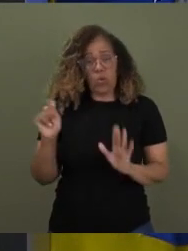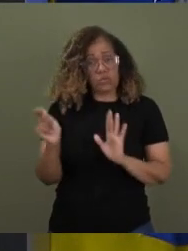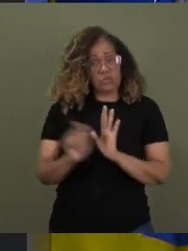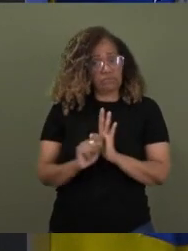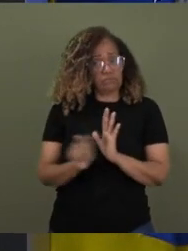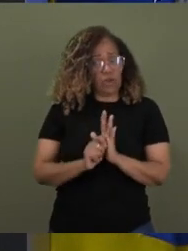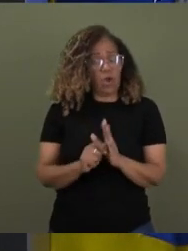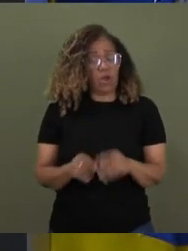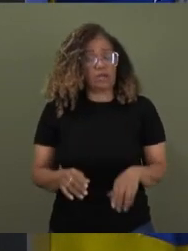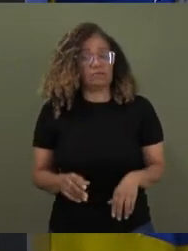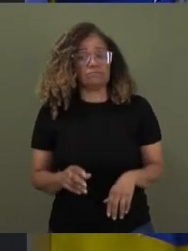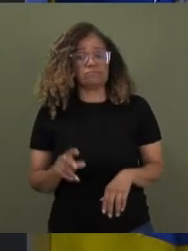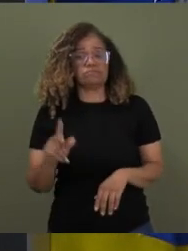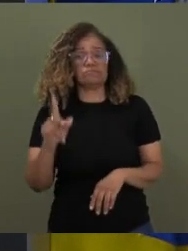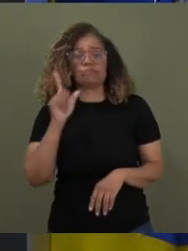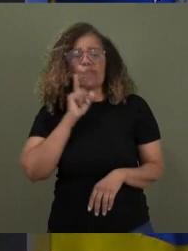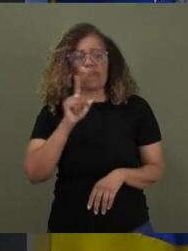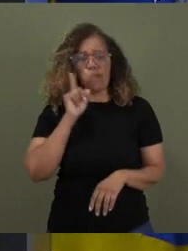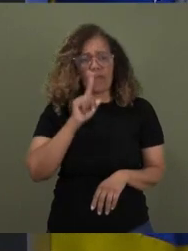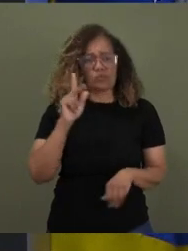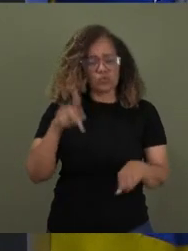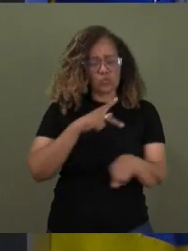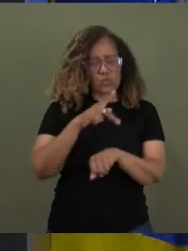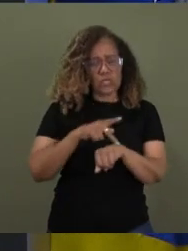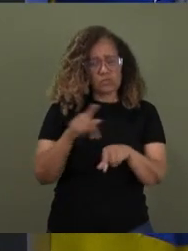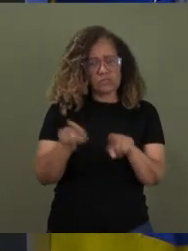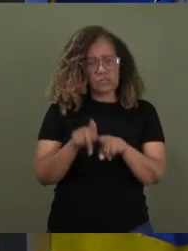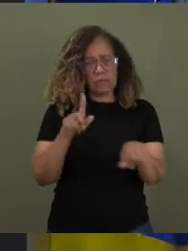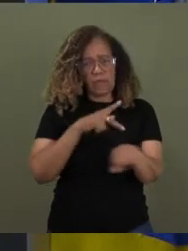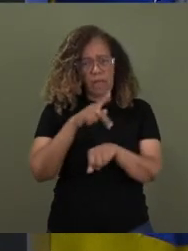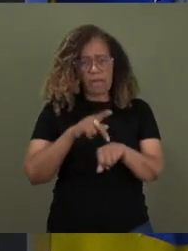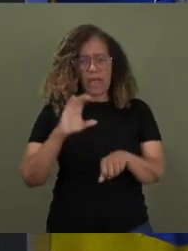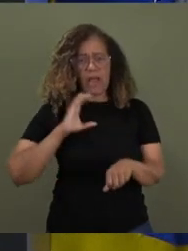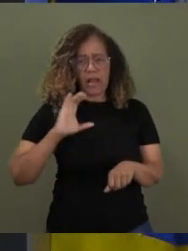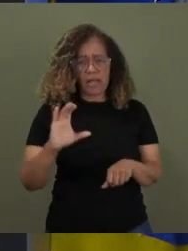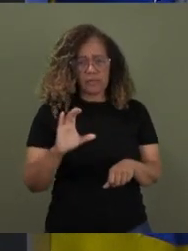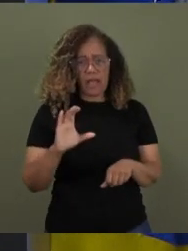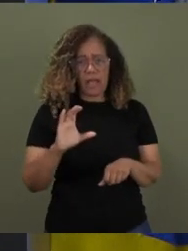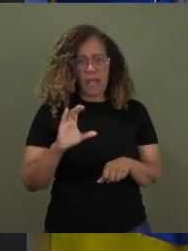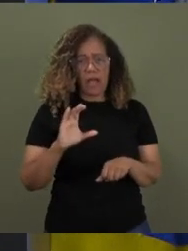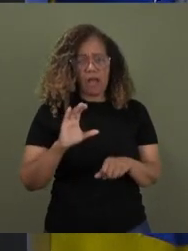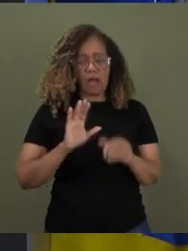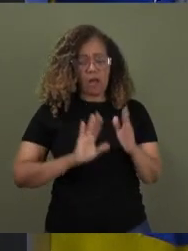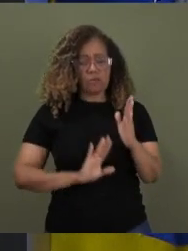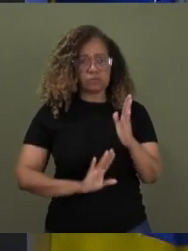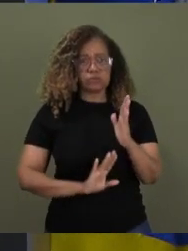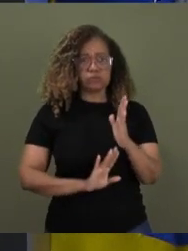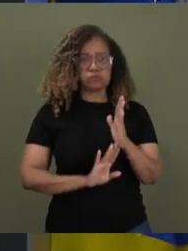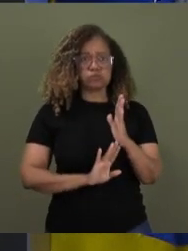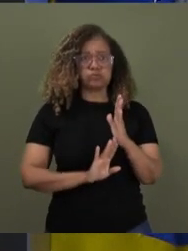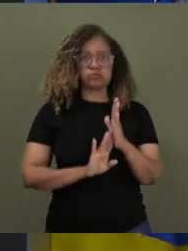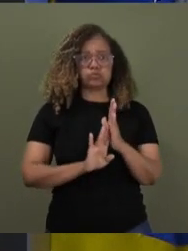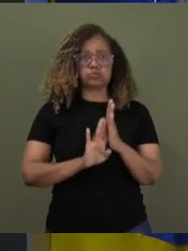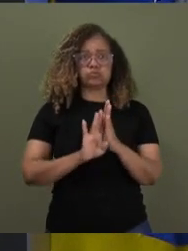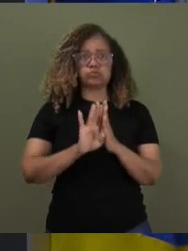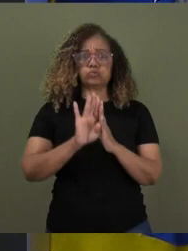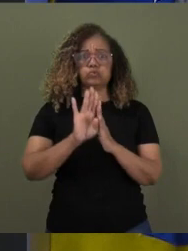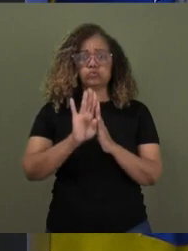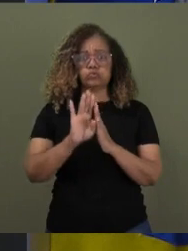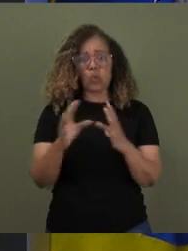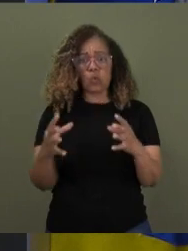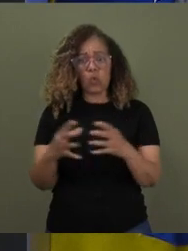Unidos e no Canadá, aumentou o crime